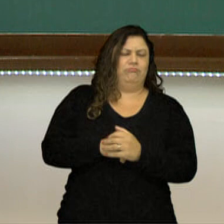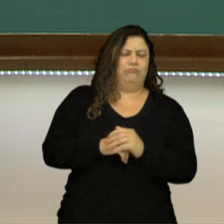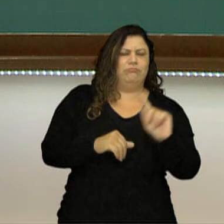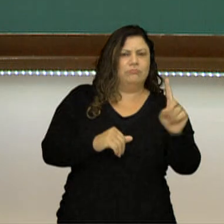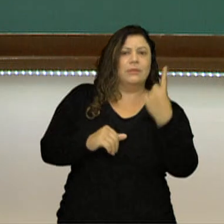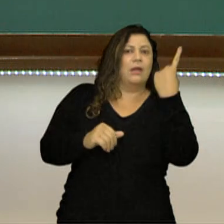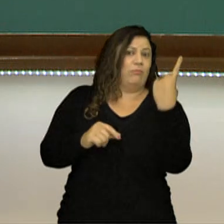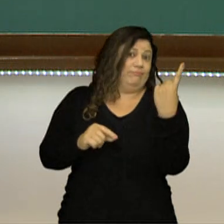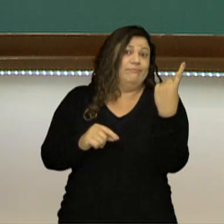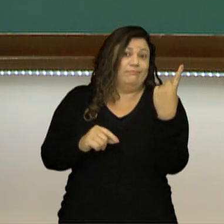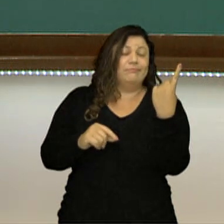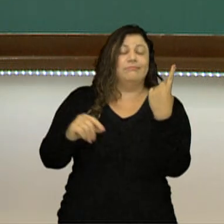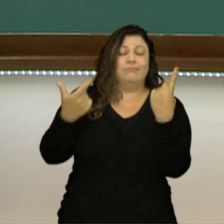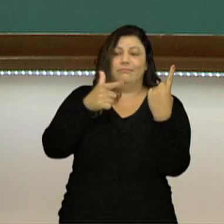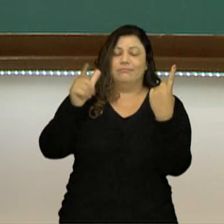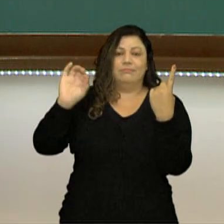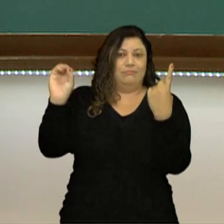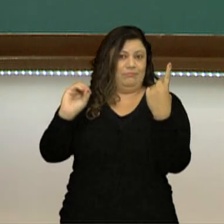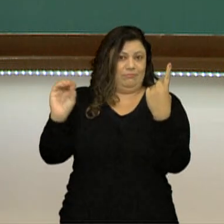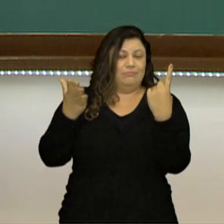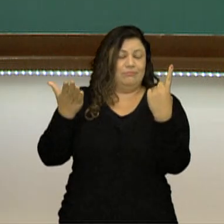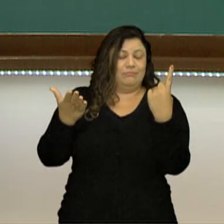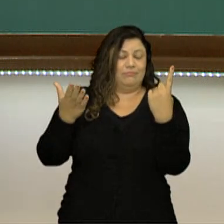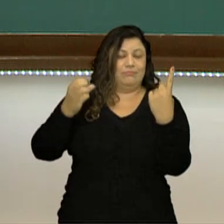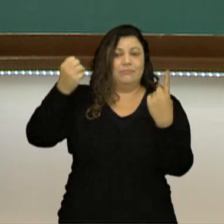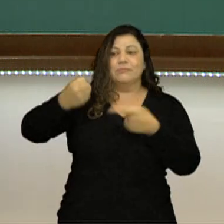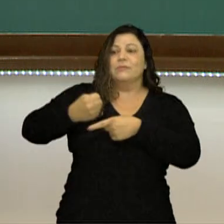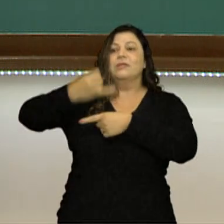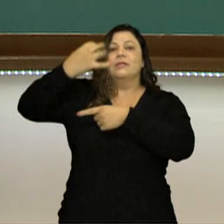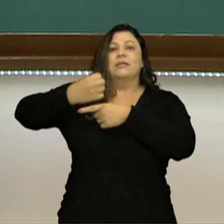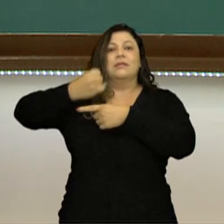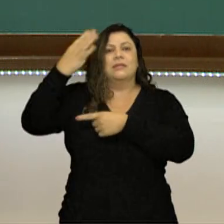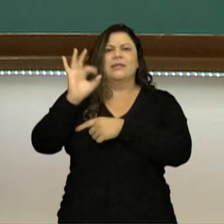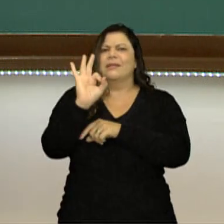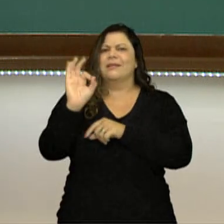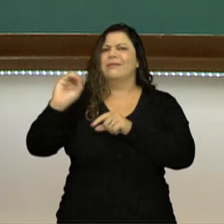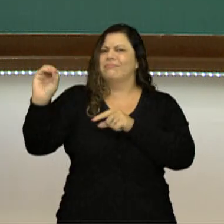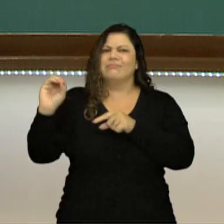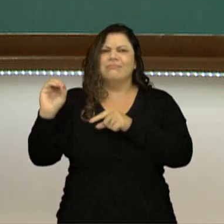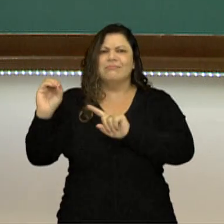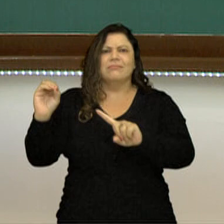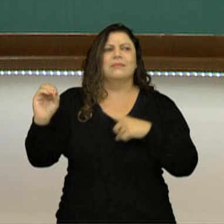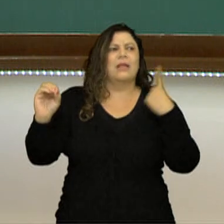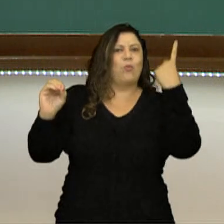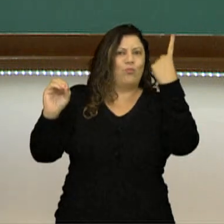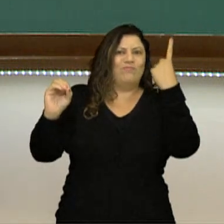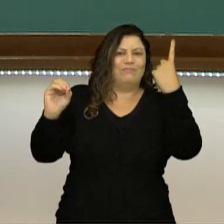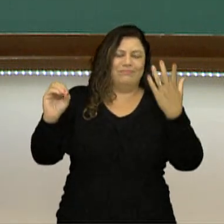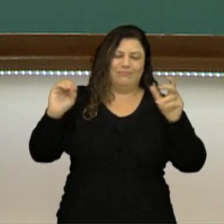Ok? E quando não tem expoente nenhum, o meu expoente é 1. Ok?